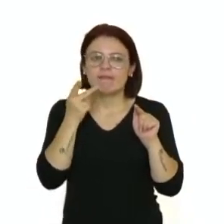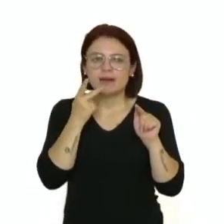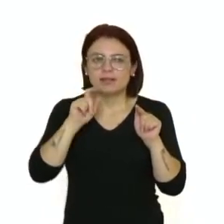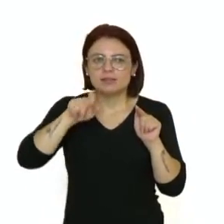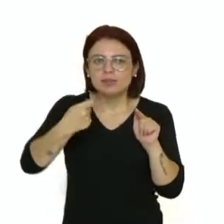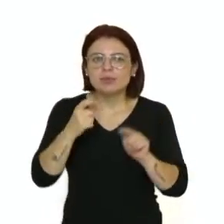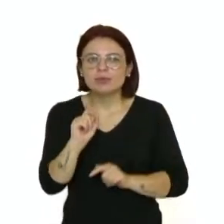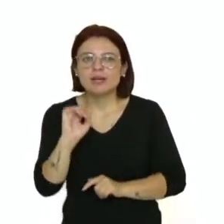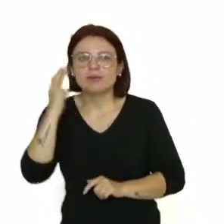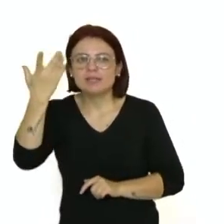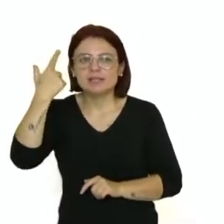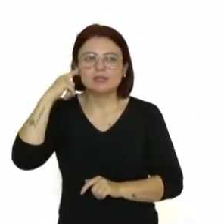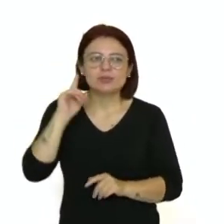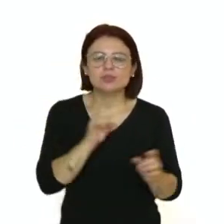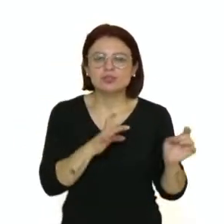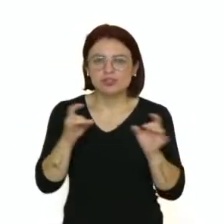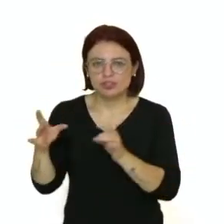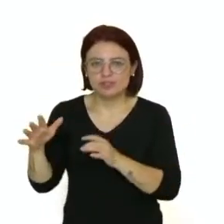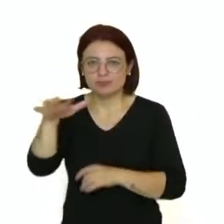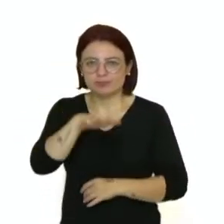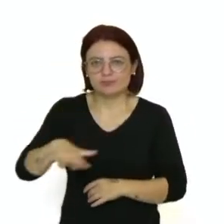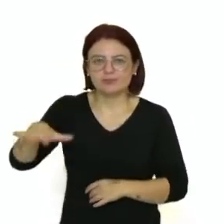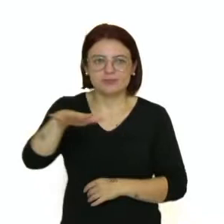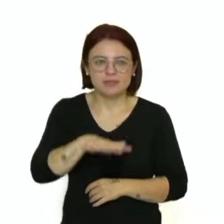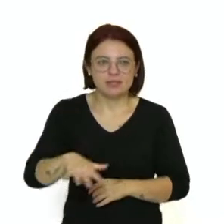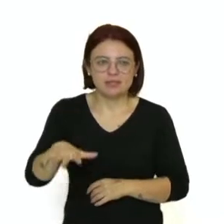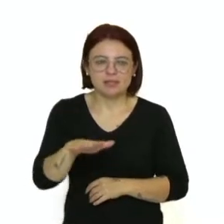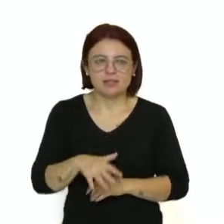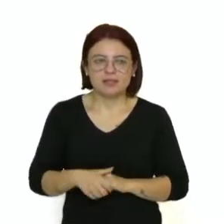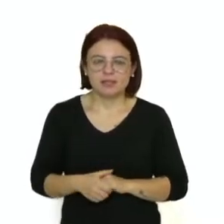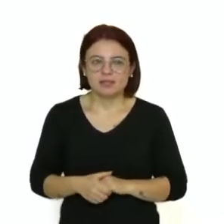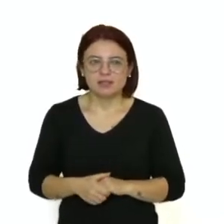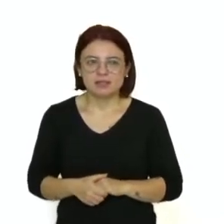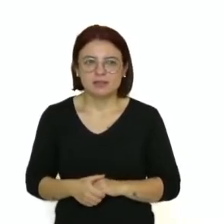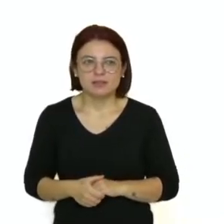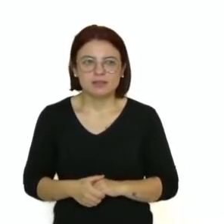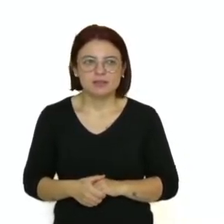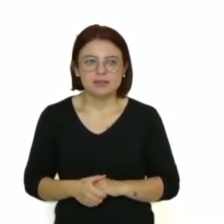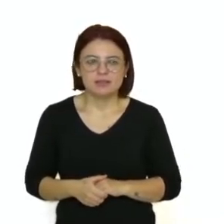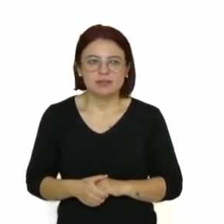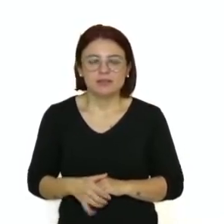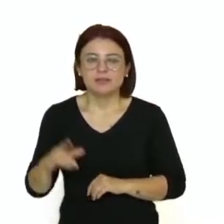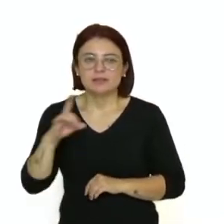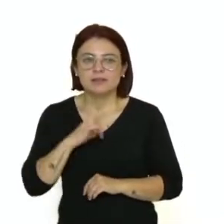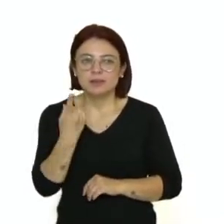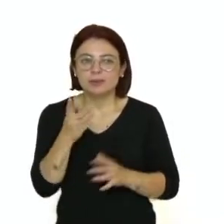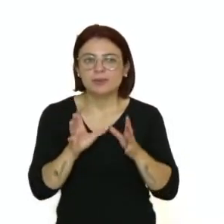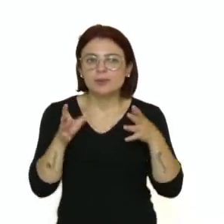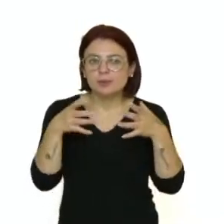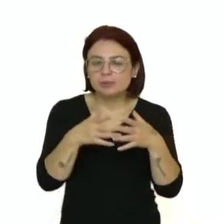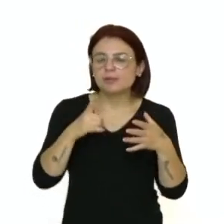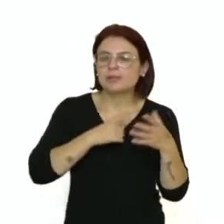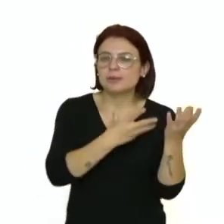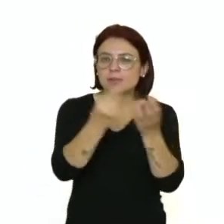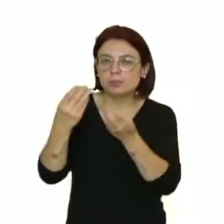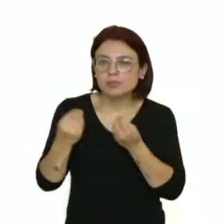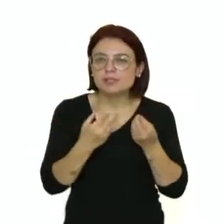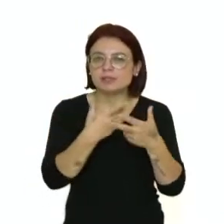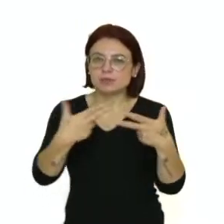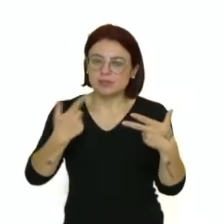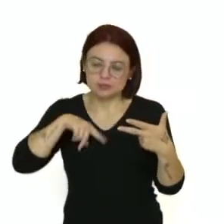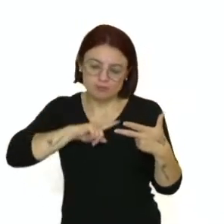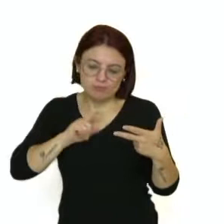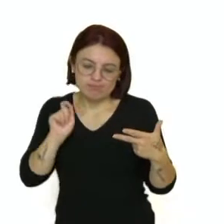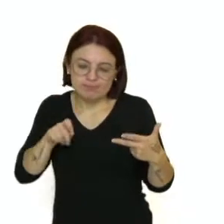acontecimentos da nossa vida cotidiana, ou seja, coisas do dia a dia. Em um conjunto, há várias